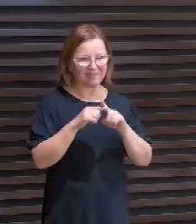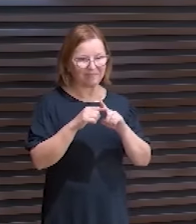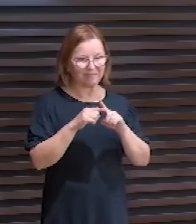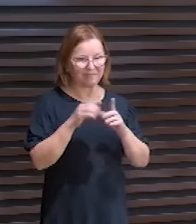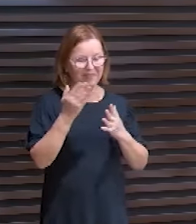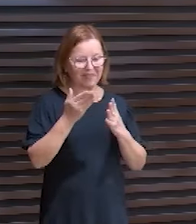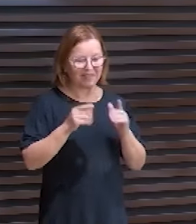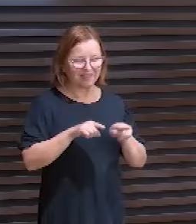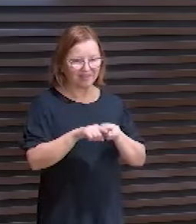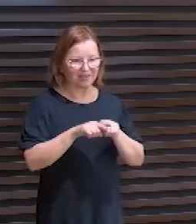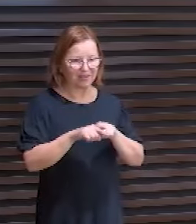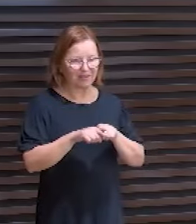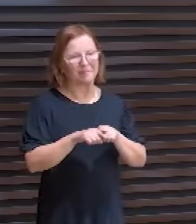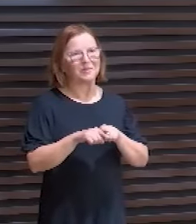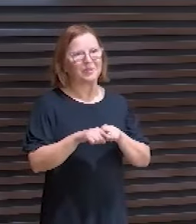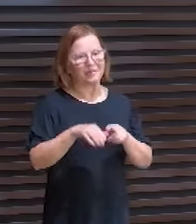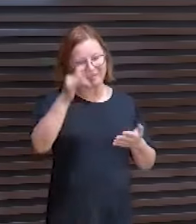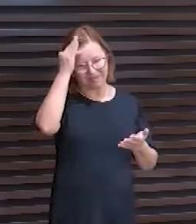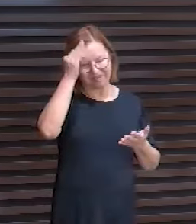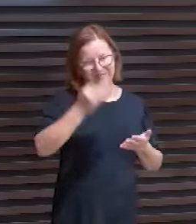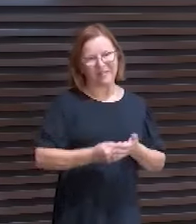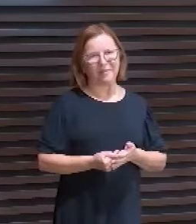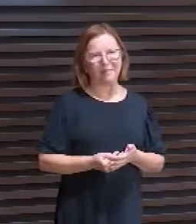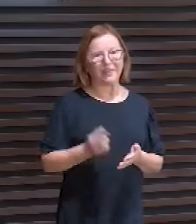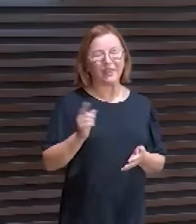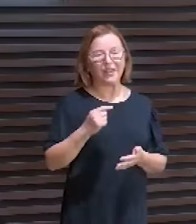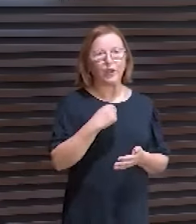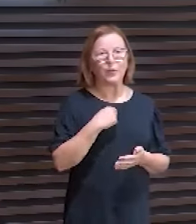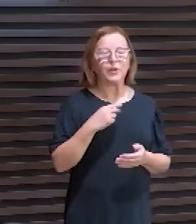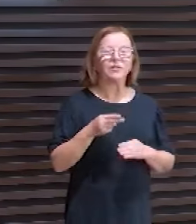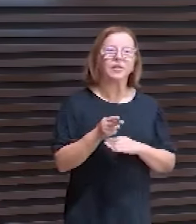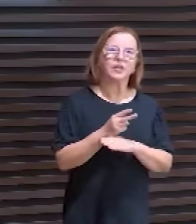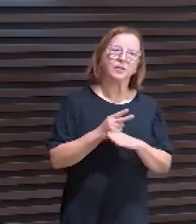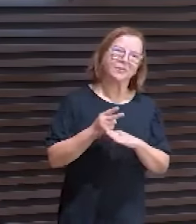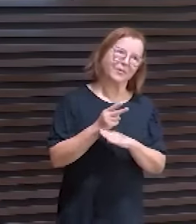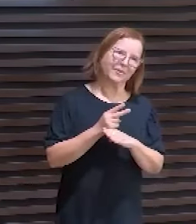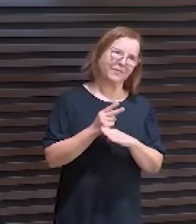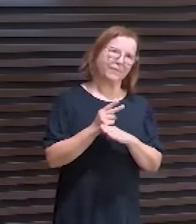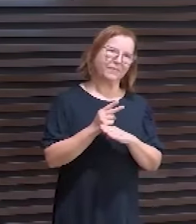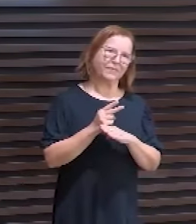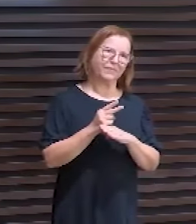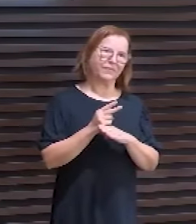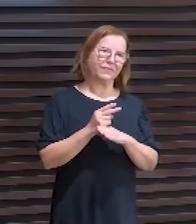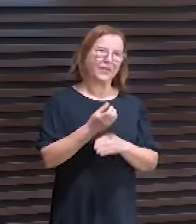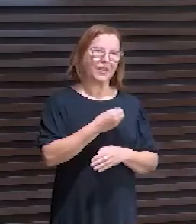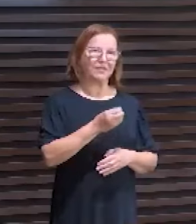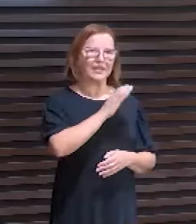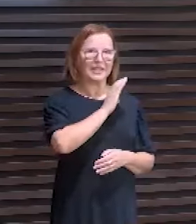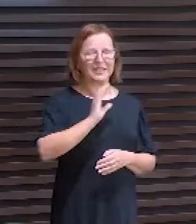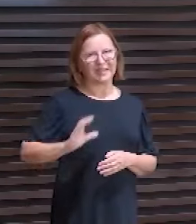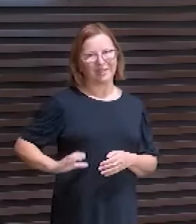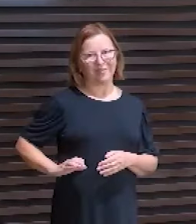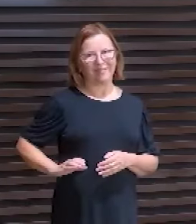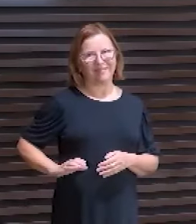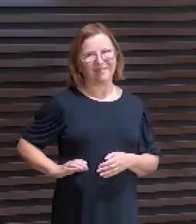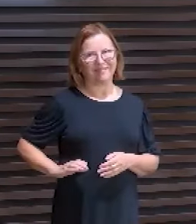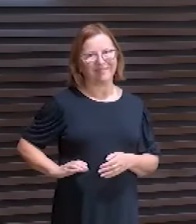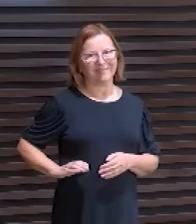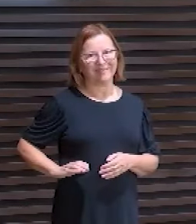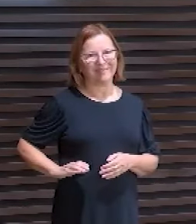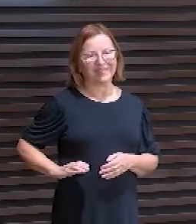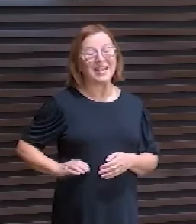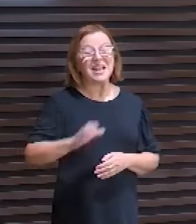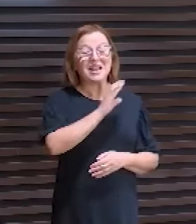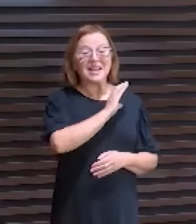igreja não sou eu que busco a vida de Cristo foi Cristo que me buscou